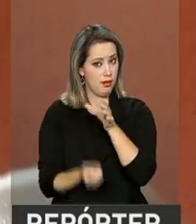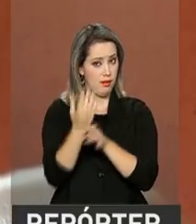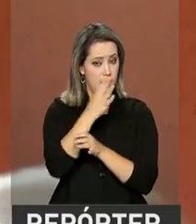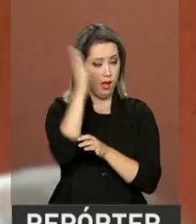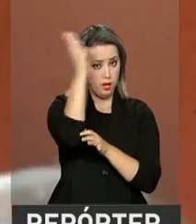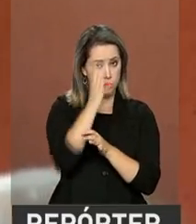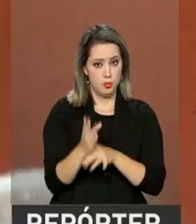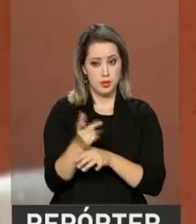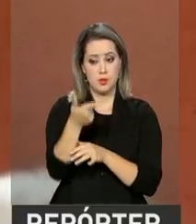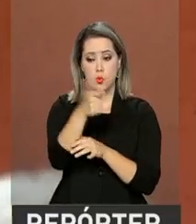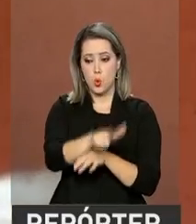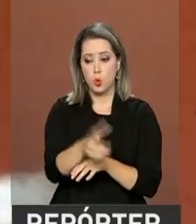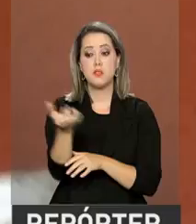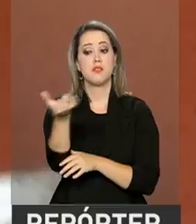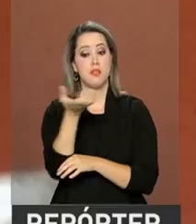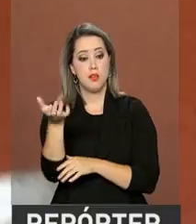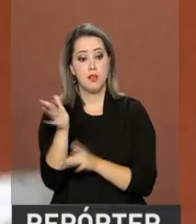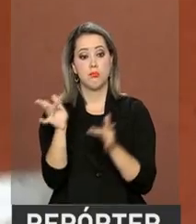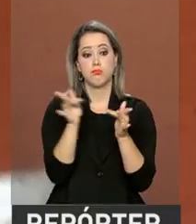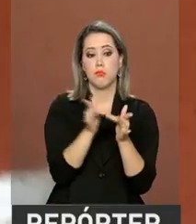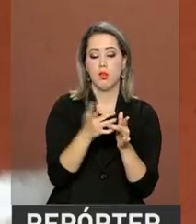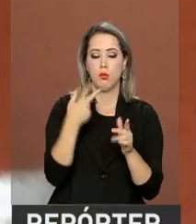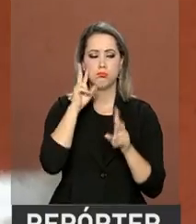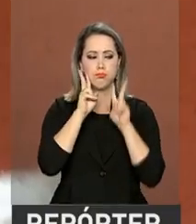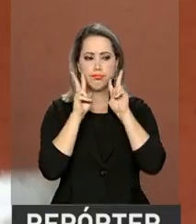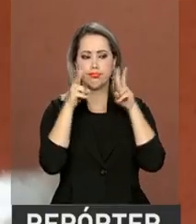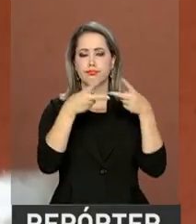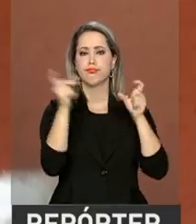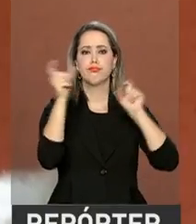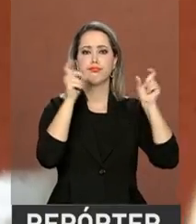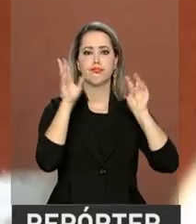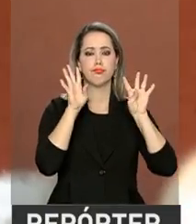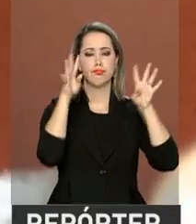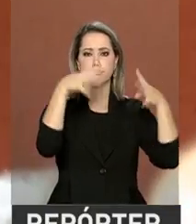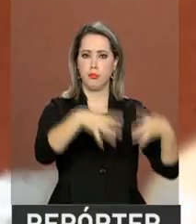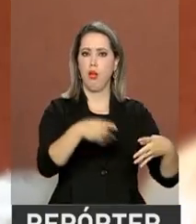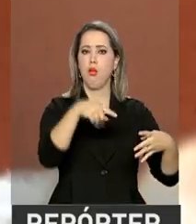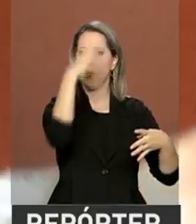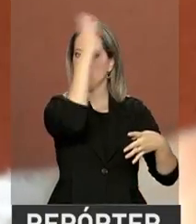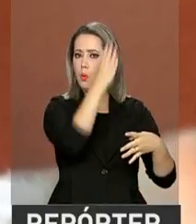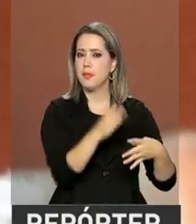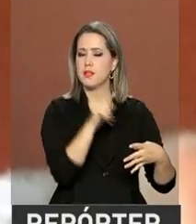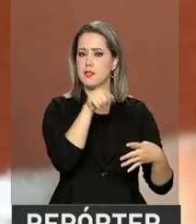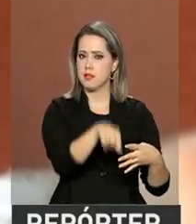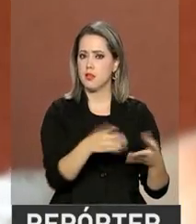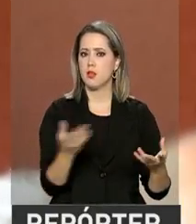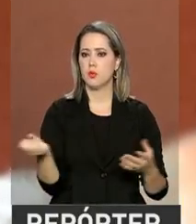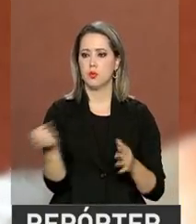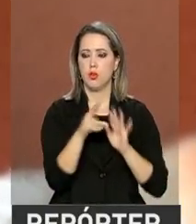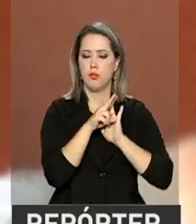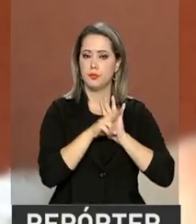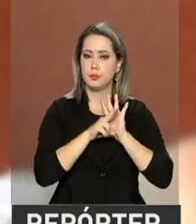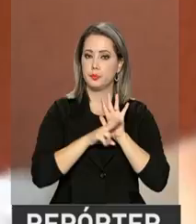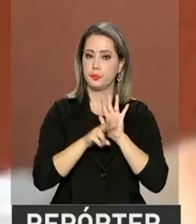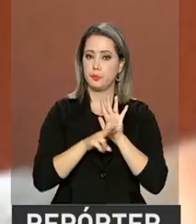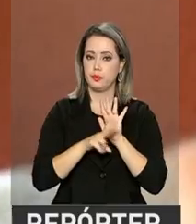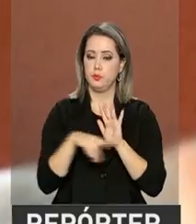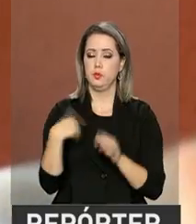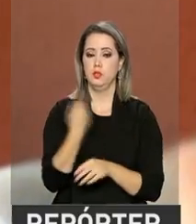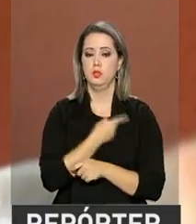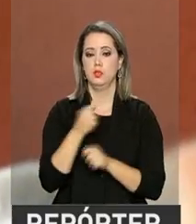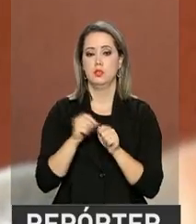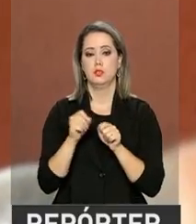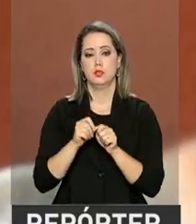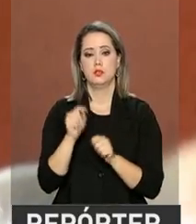outras que possam vir a interessar se por este desta forma nova e nós estamos inaugurando no